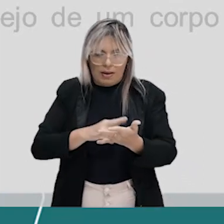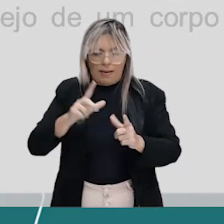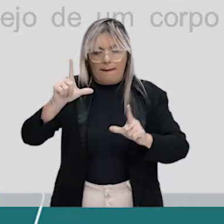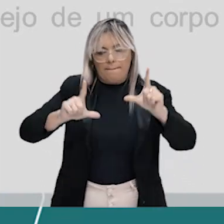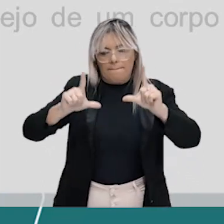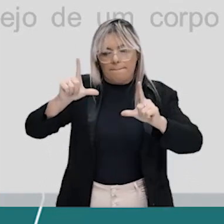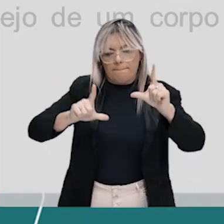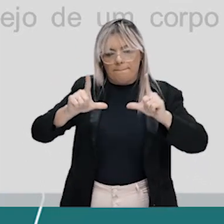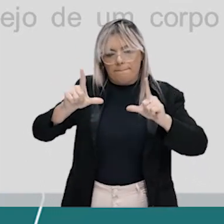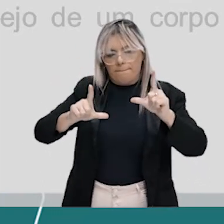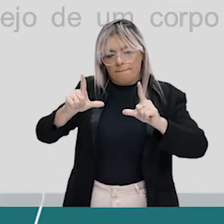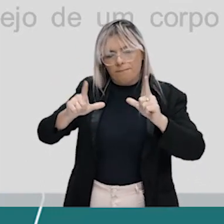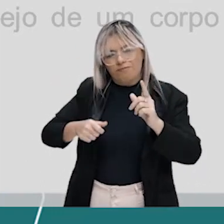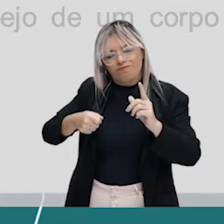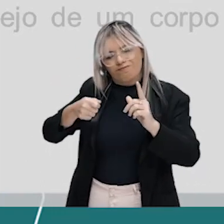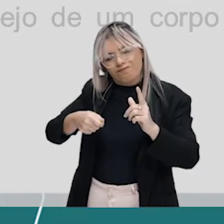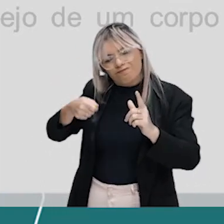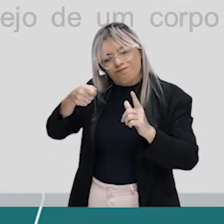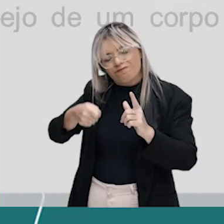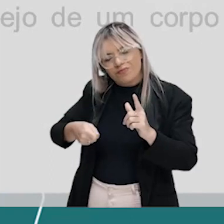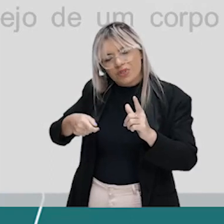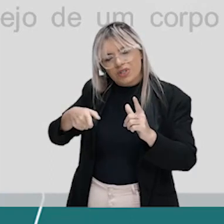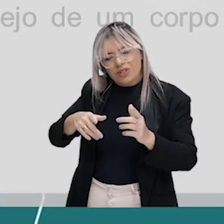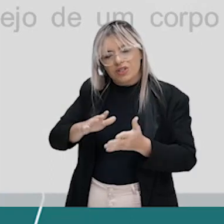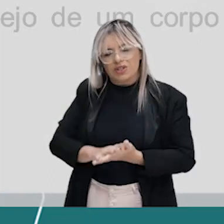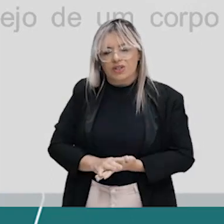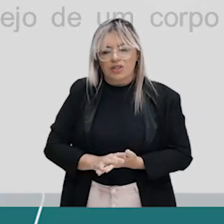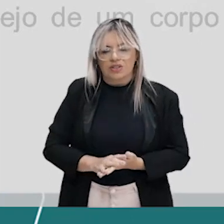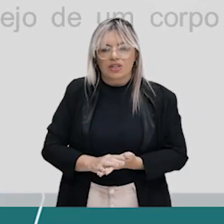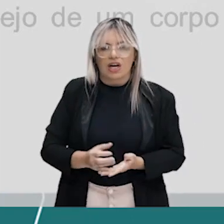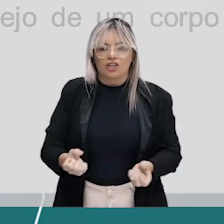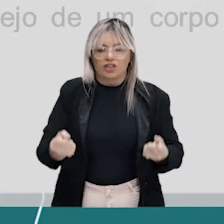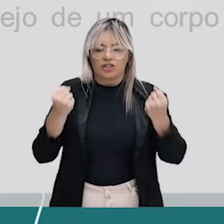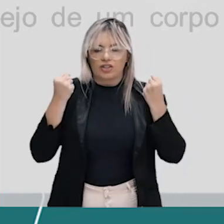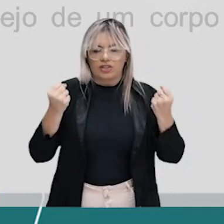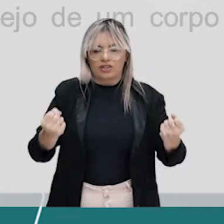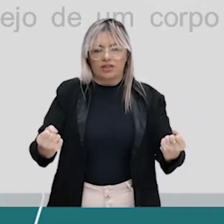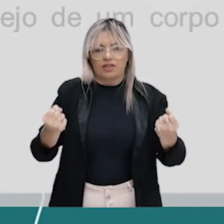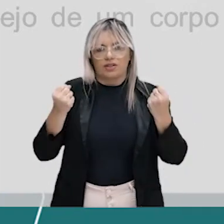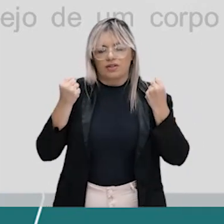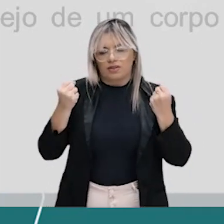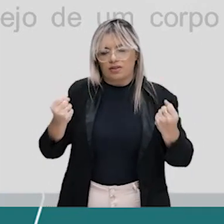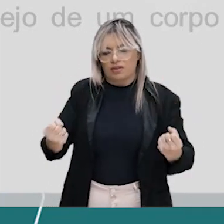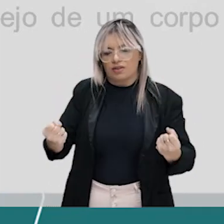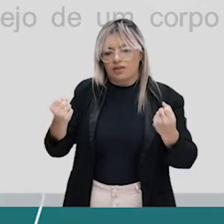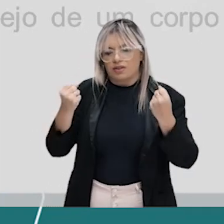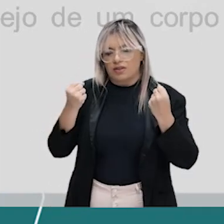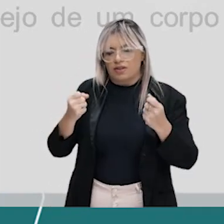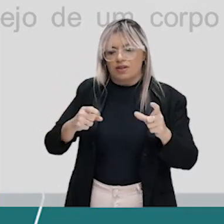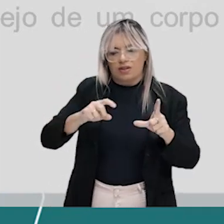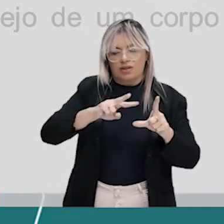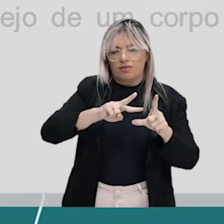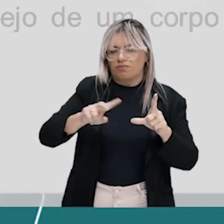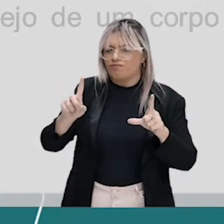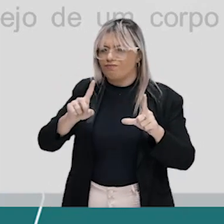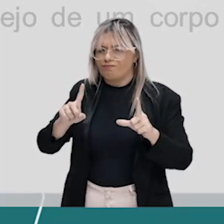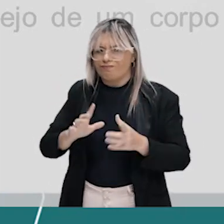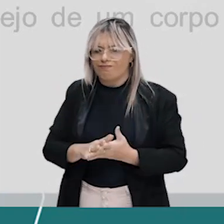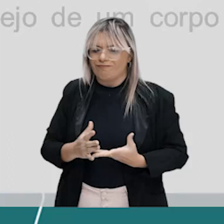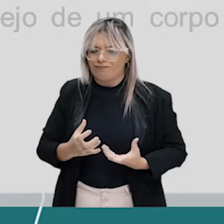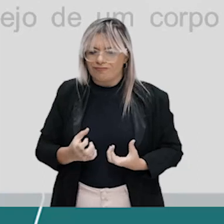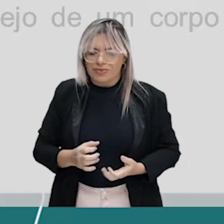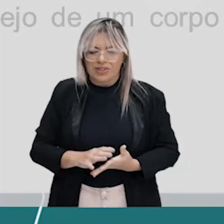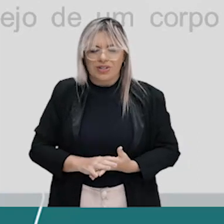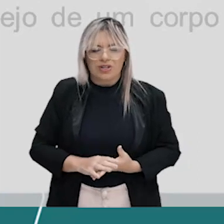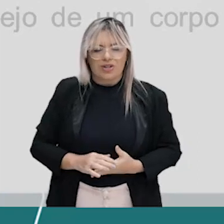TV, insistentes são os apelos feitos em prol da atividade física. A mídia não descansa, quer vender roupas